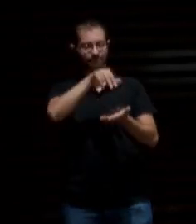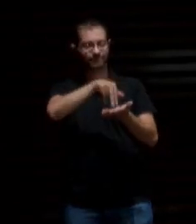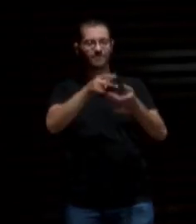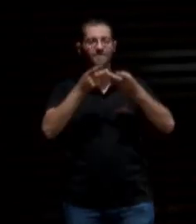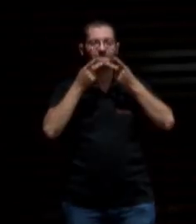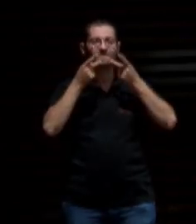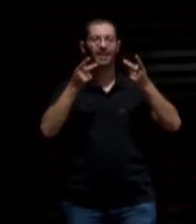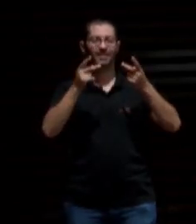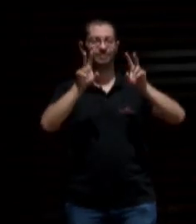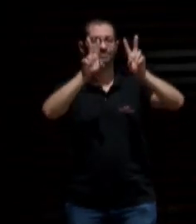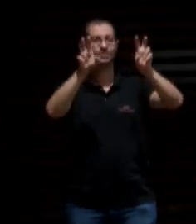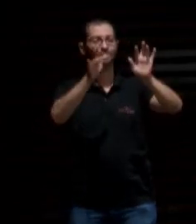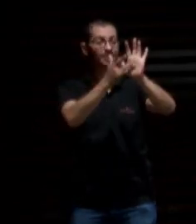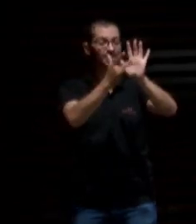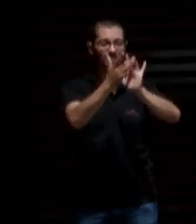sois injuriados,